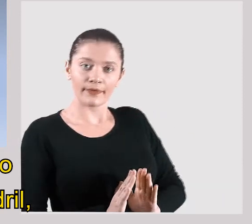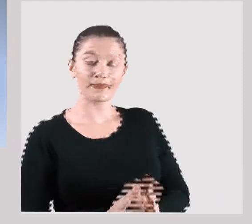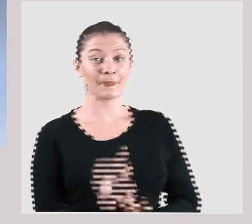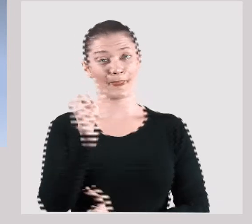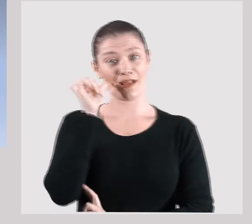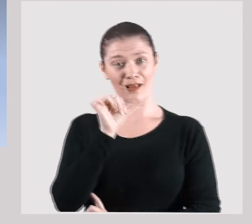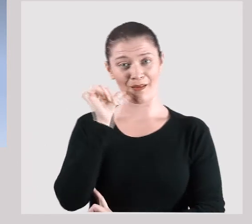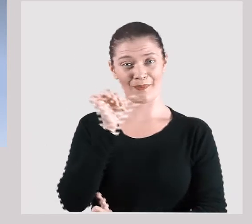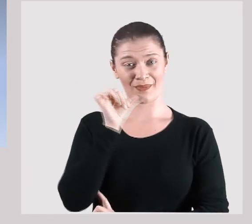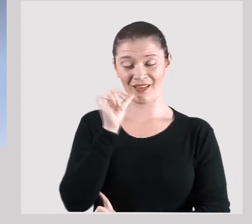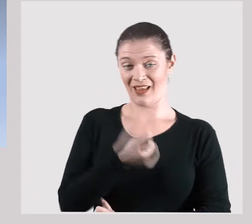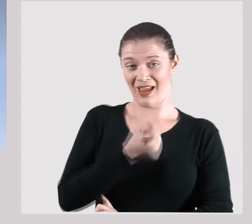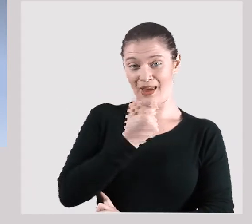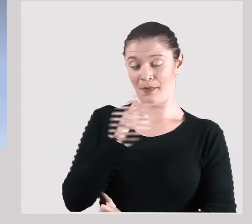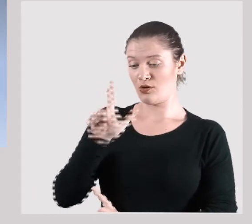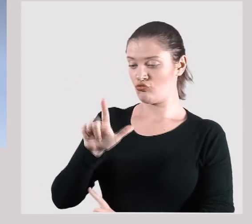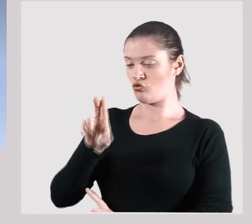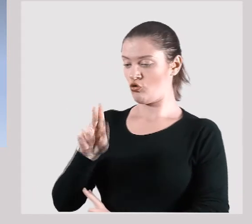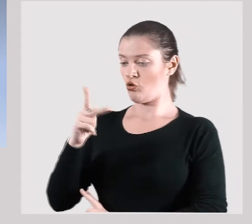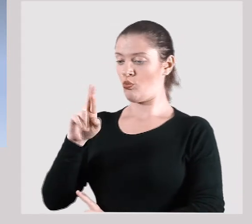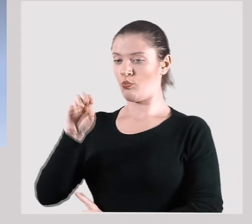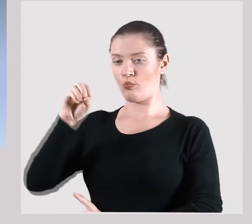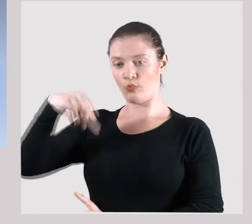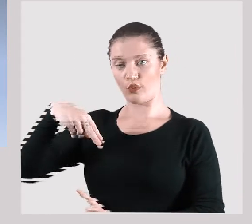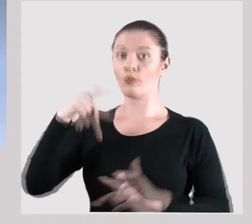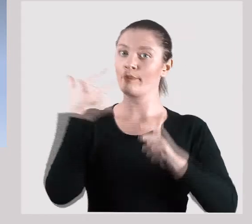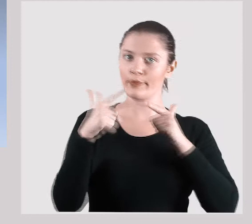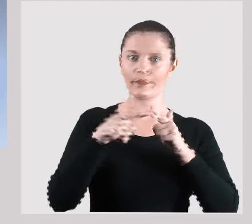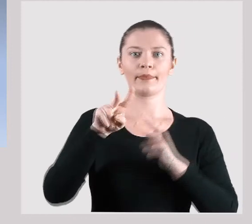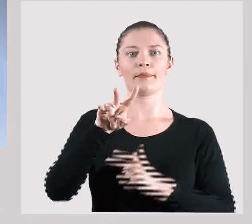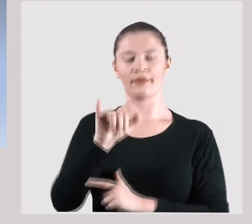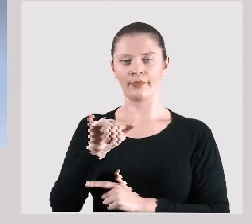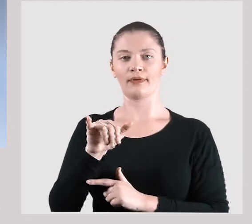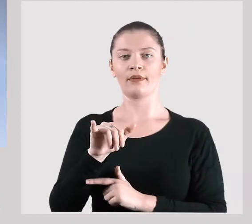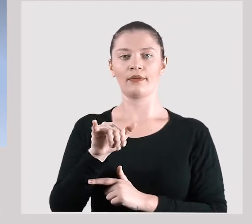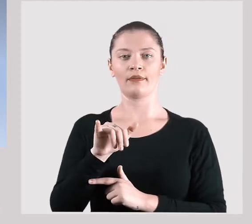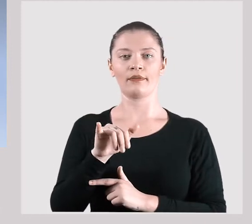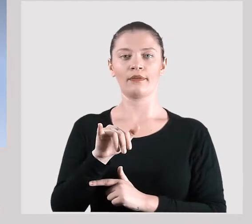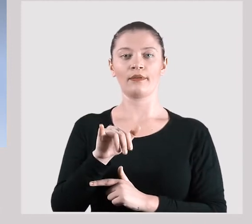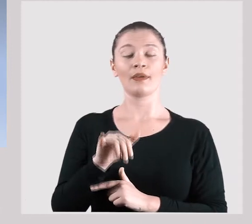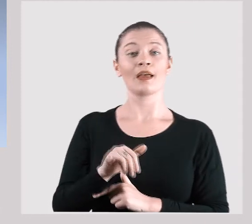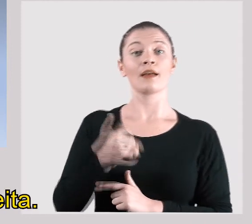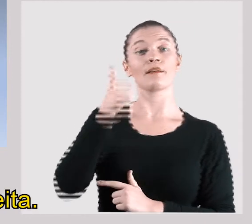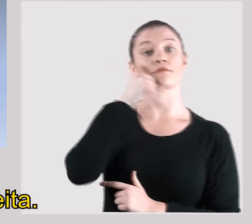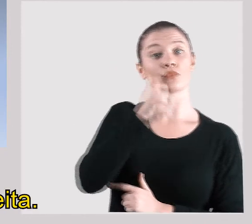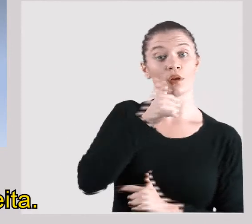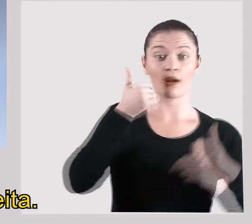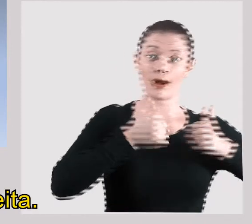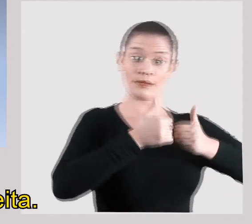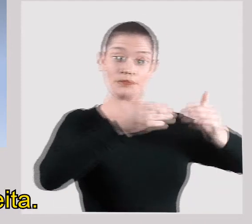de quadril, ela vai ter problemas de quadril mais adiante, e também porque as aberturas são diferentes, o feminino tem mais abertura